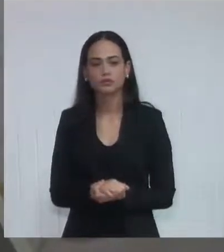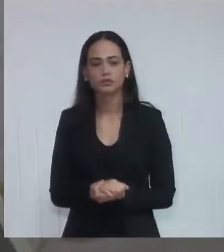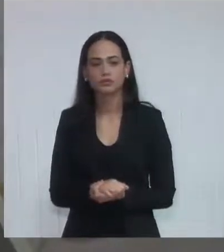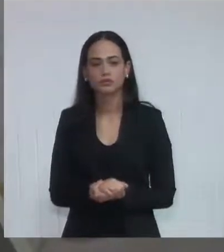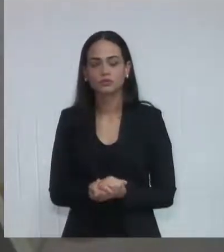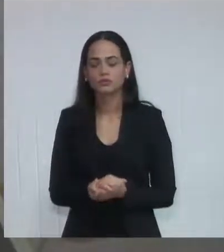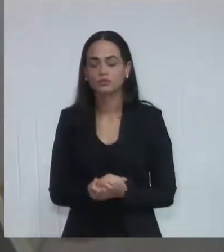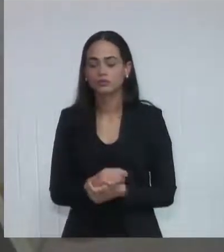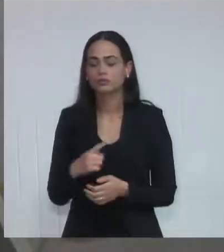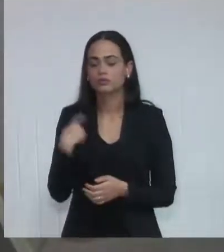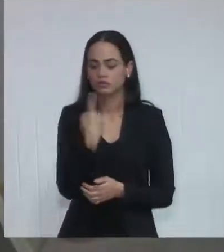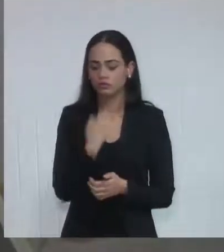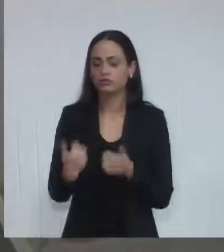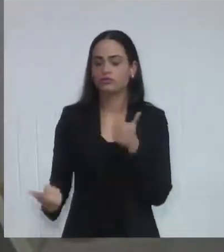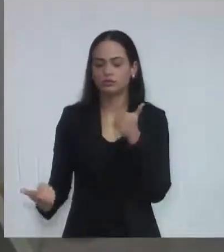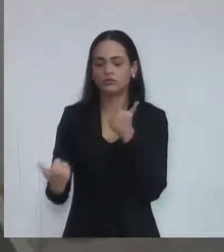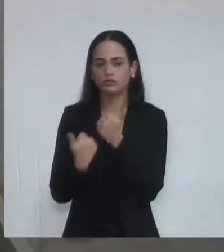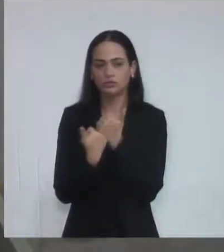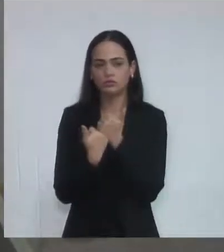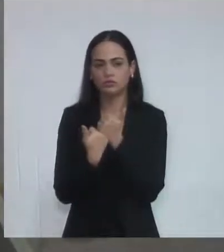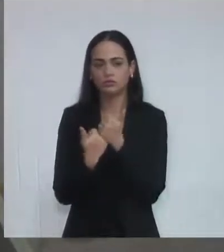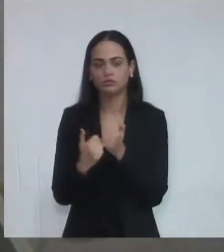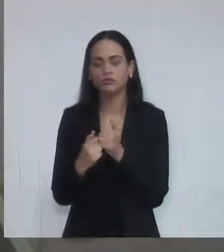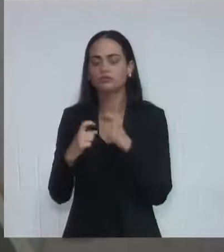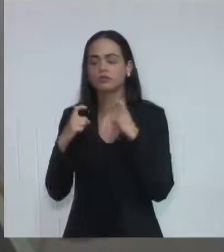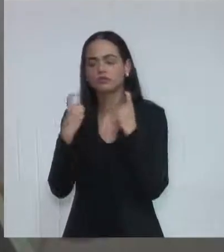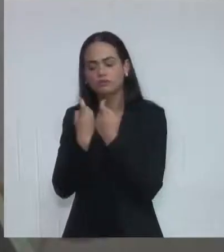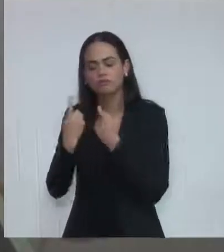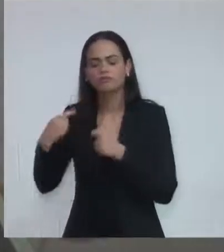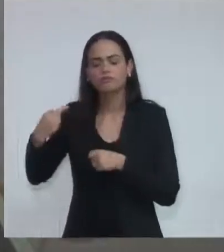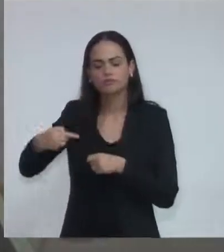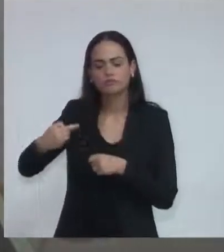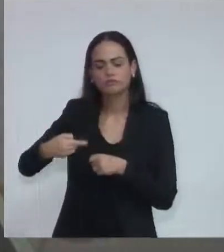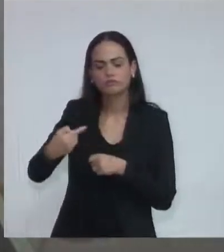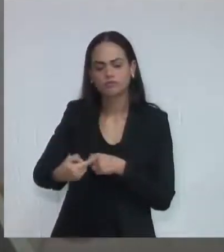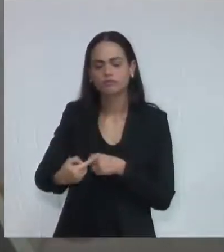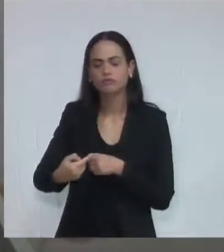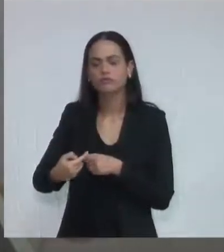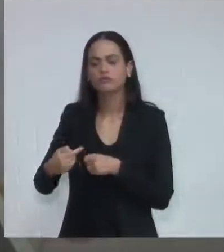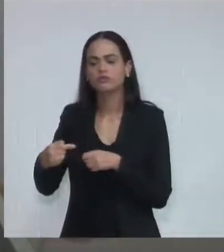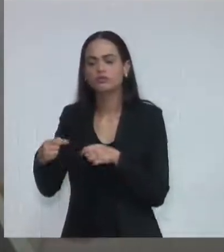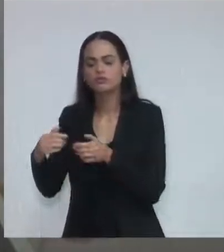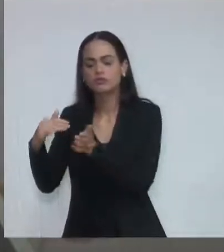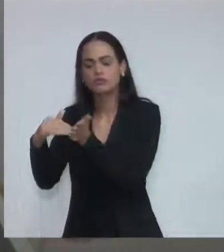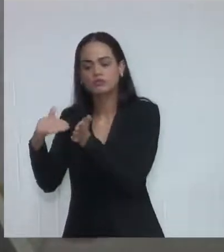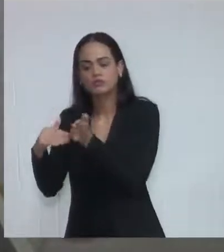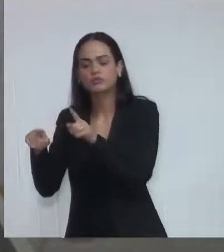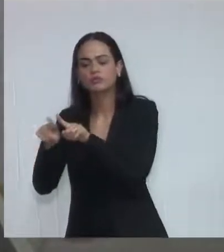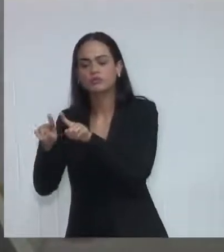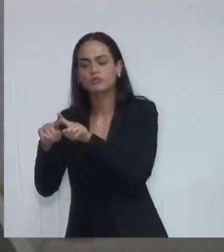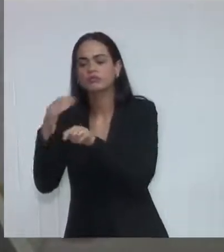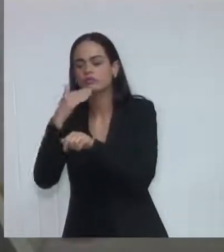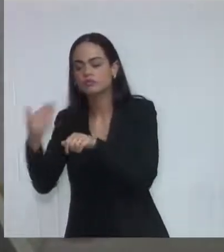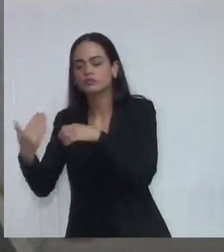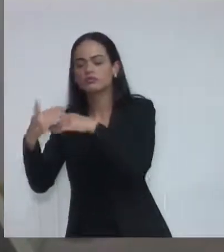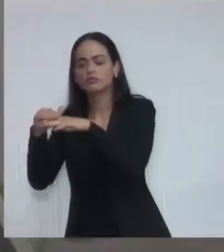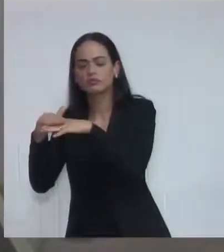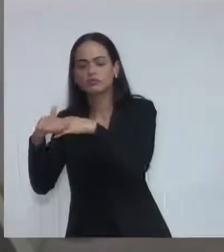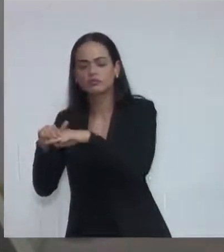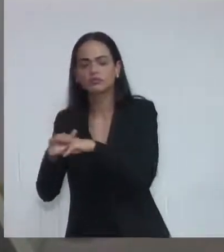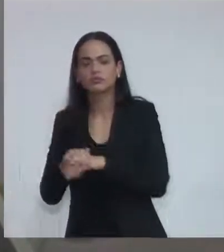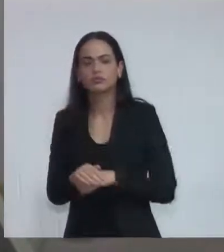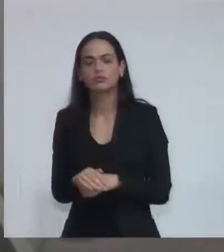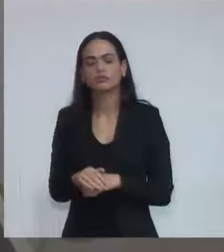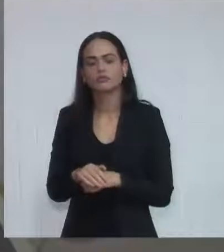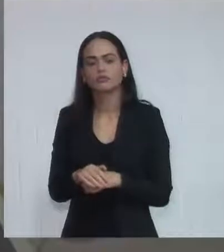apoio indiscutivelmente e, como em todas as reuniões, temos debatido com o governo e o secretário disse também que está atento e buscando aí